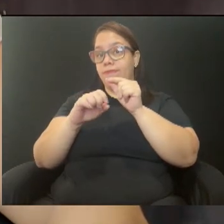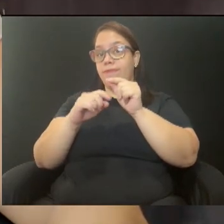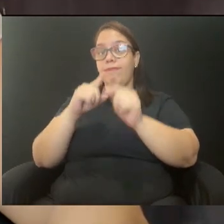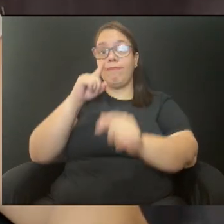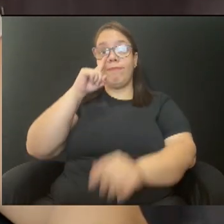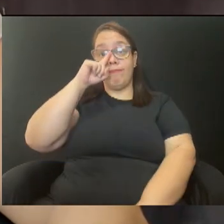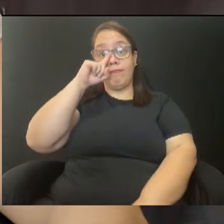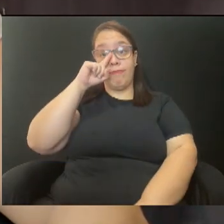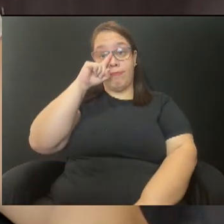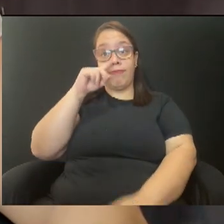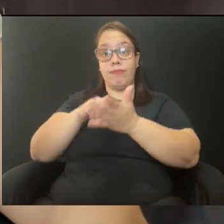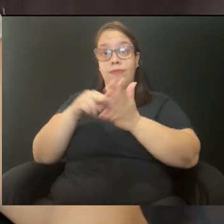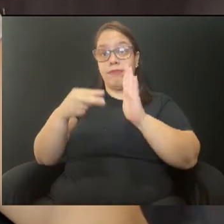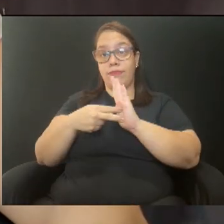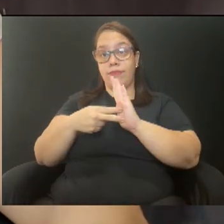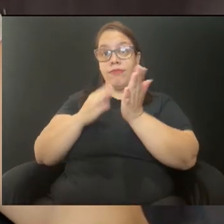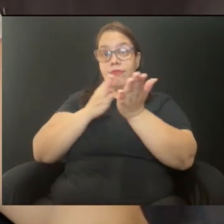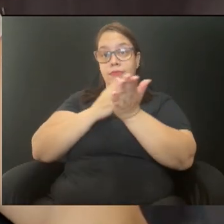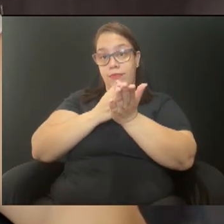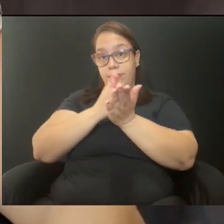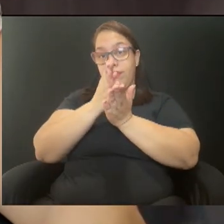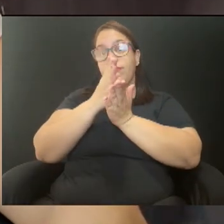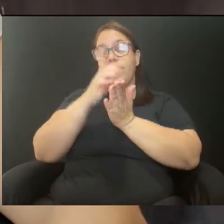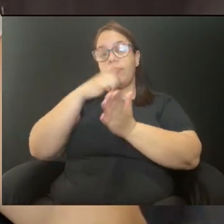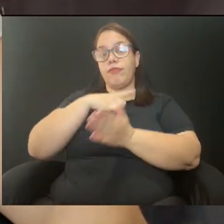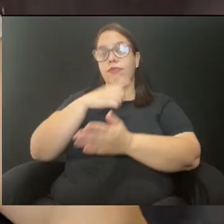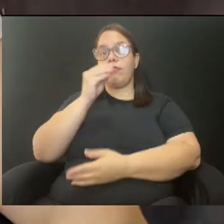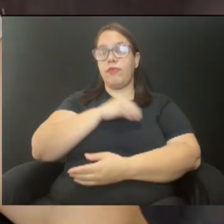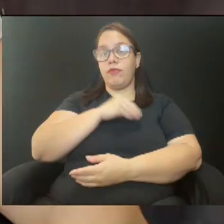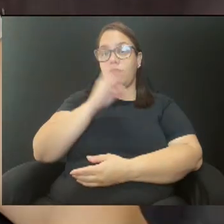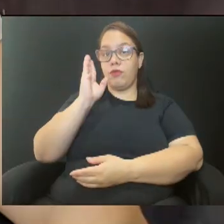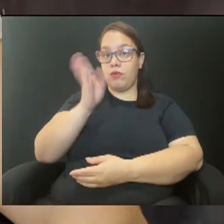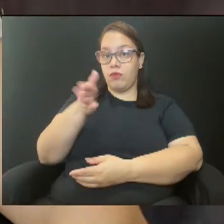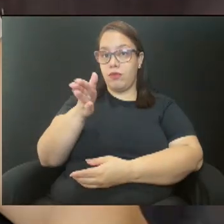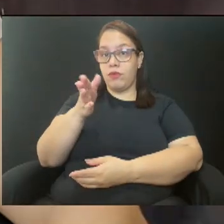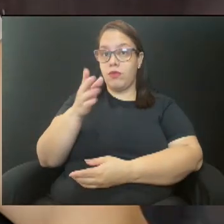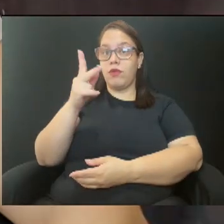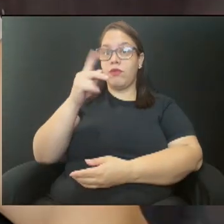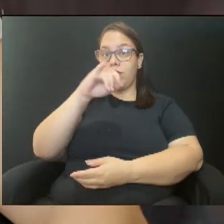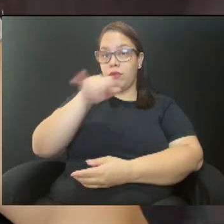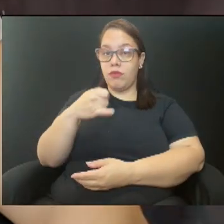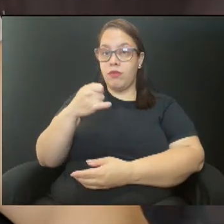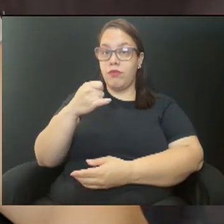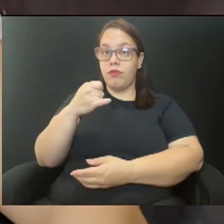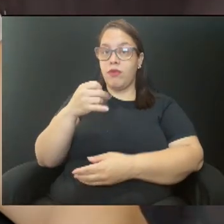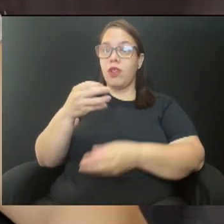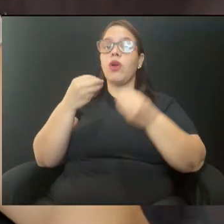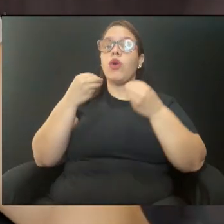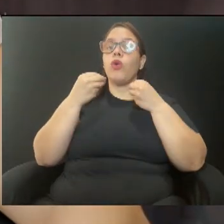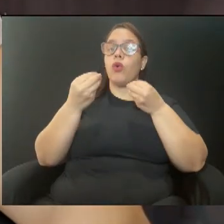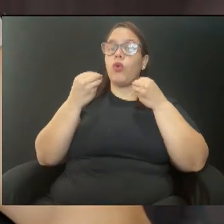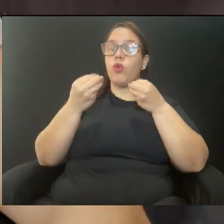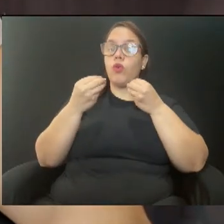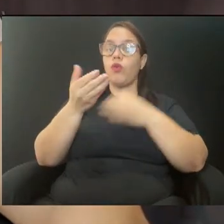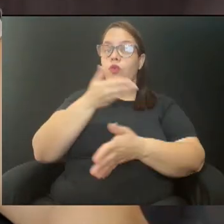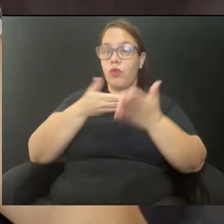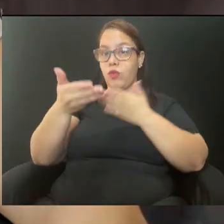vai seguir, ter um dinheiro imediato, CPJ, mas aí como que funciona ali a contribuição dele? Ele vai contribuir por conta própria? O que